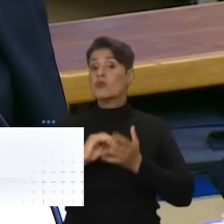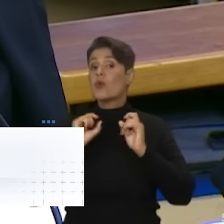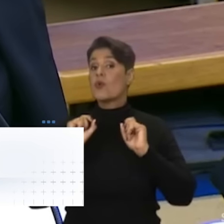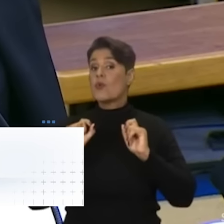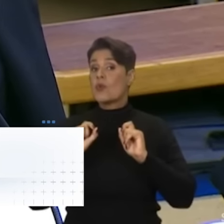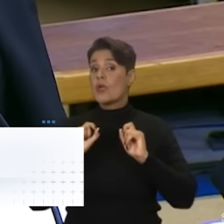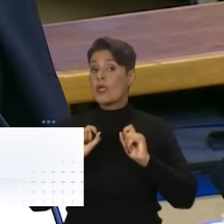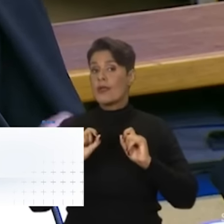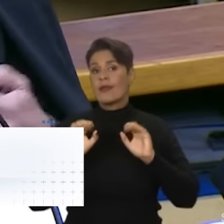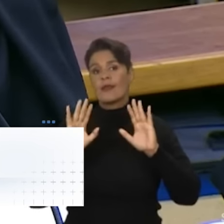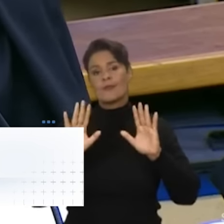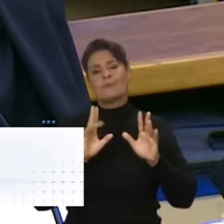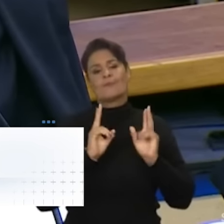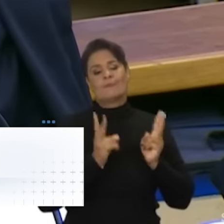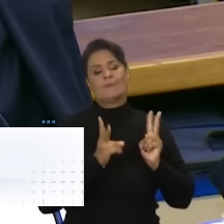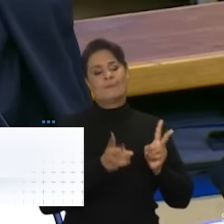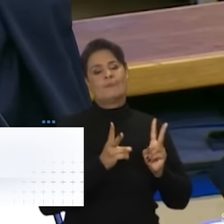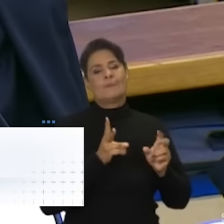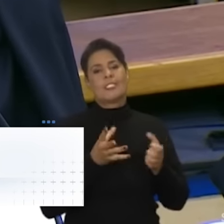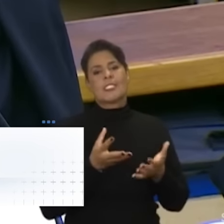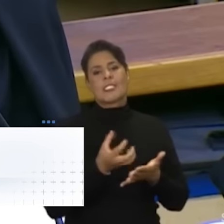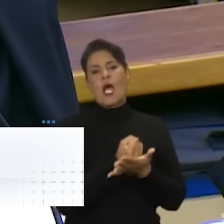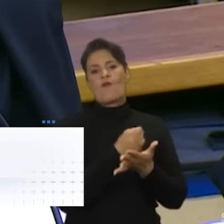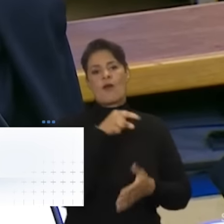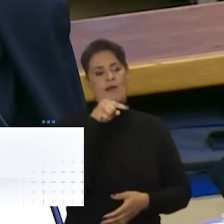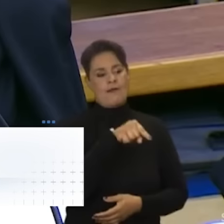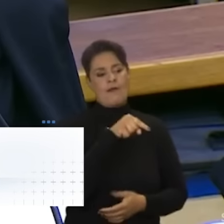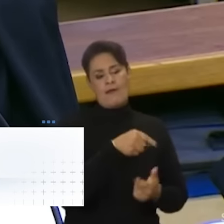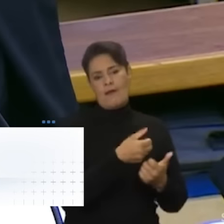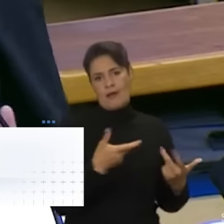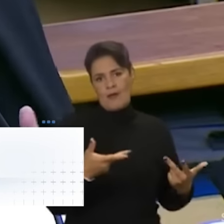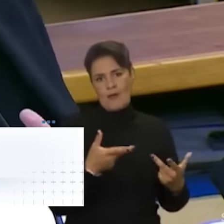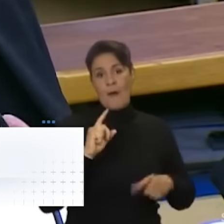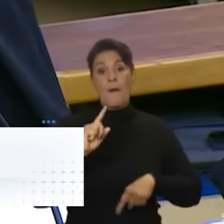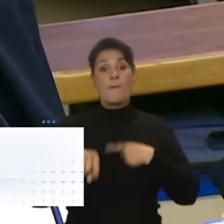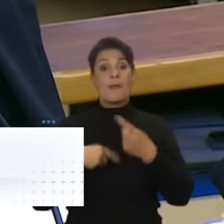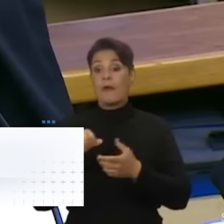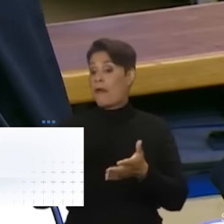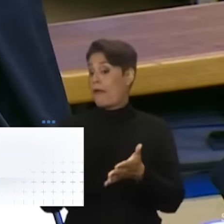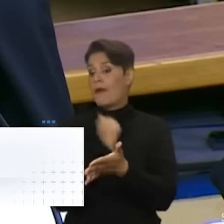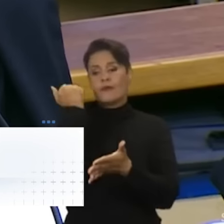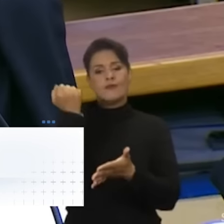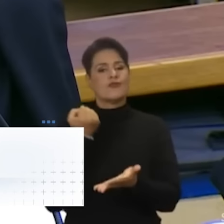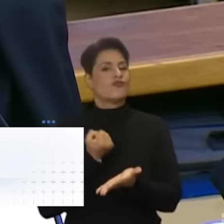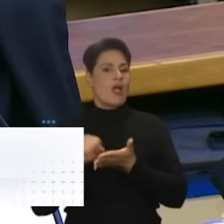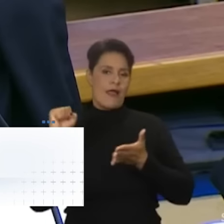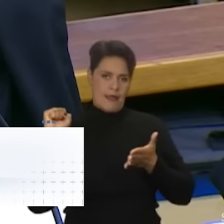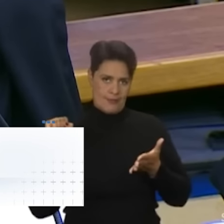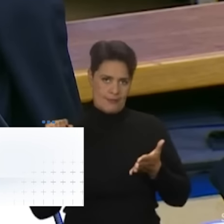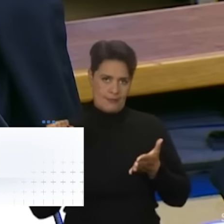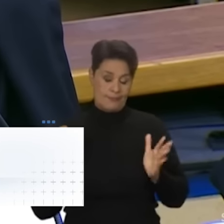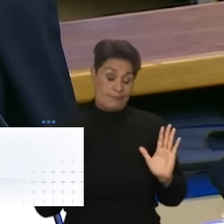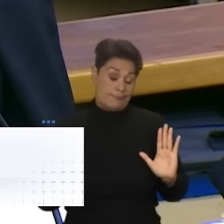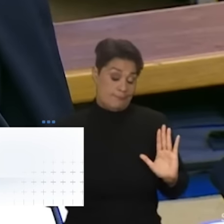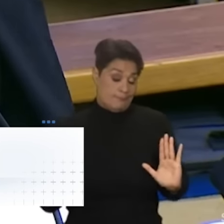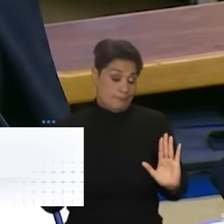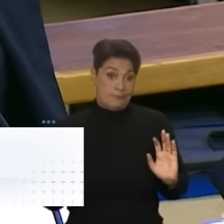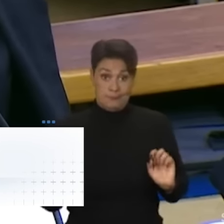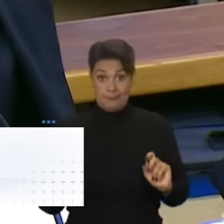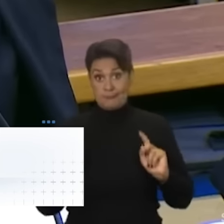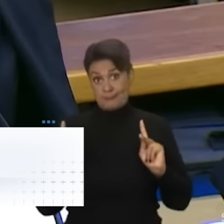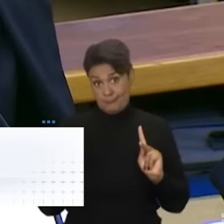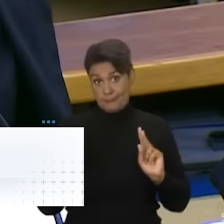desse conteúdo, porque senão eles são apagados e não podem ser recuperados. Isso é um procedimento normal, investigativo.